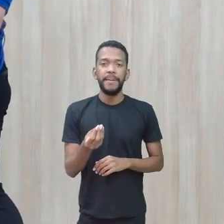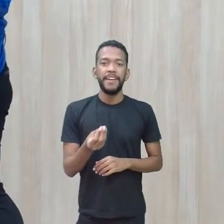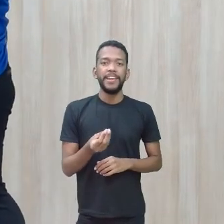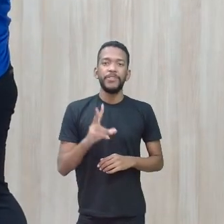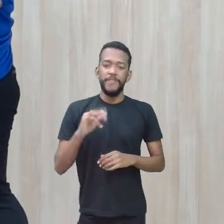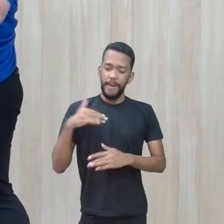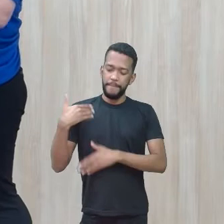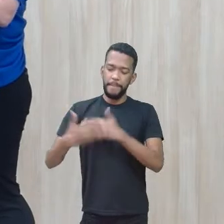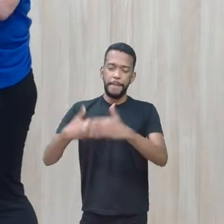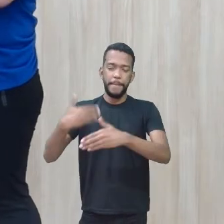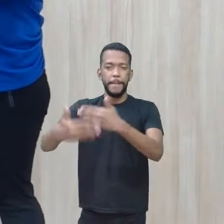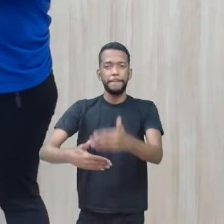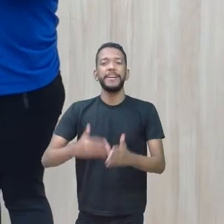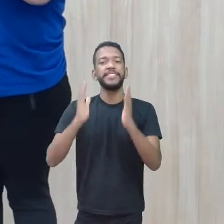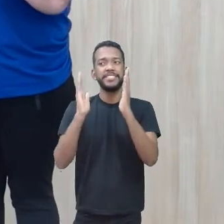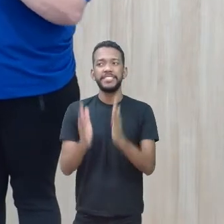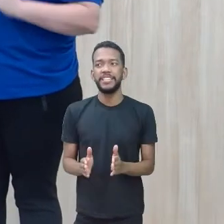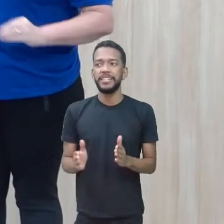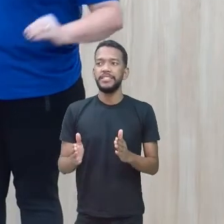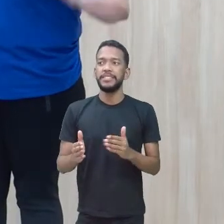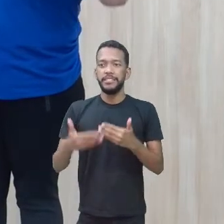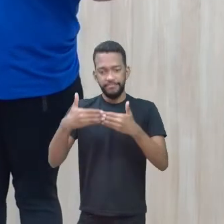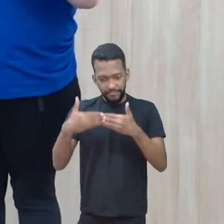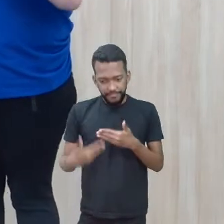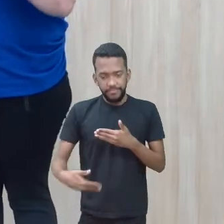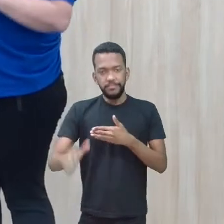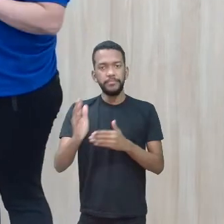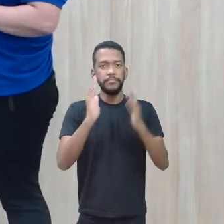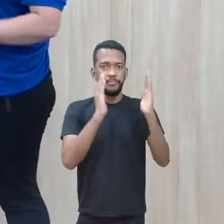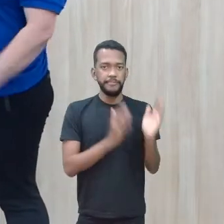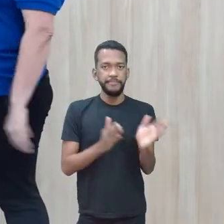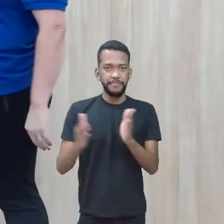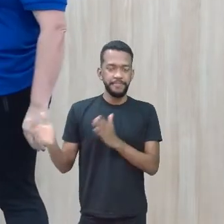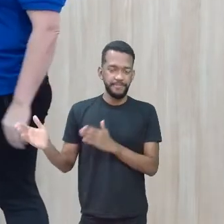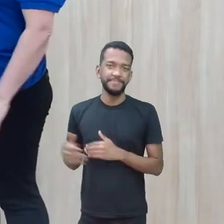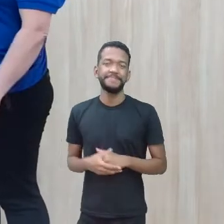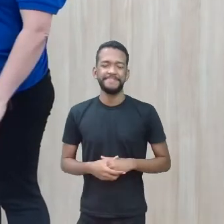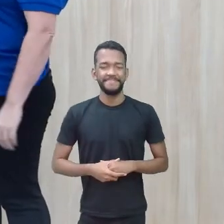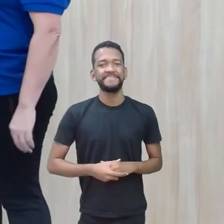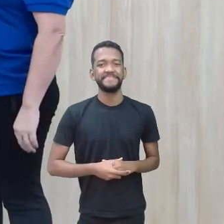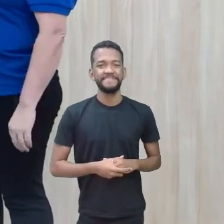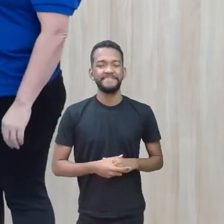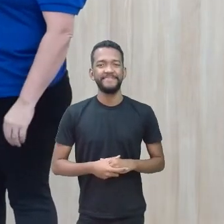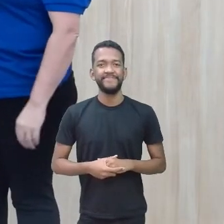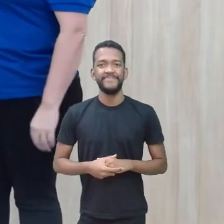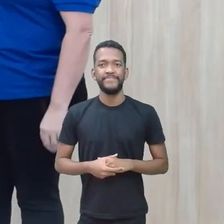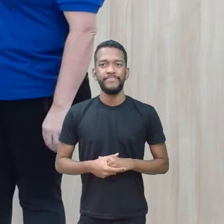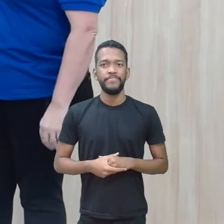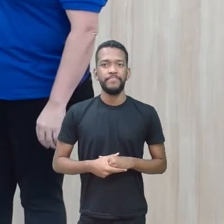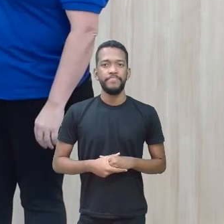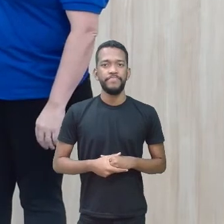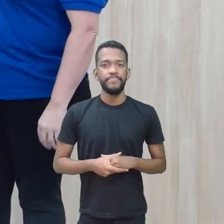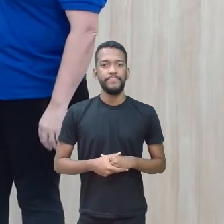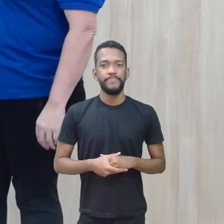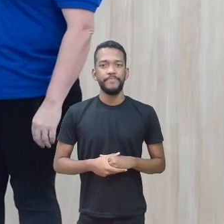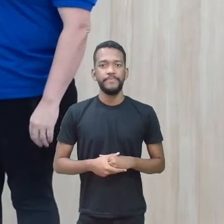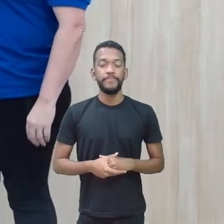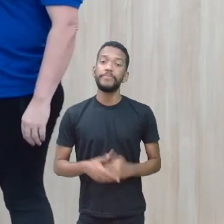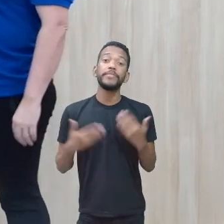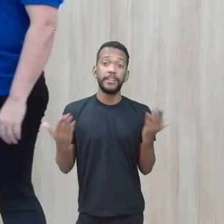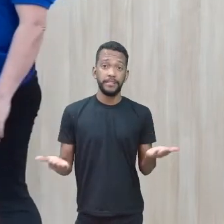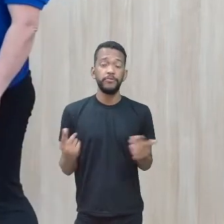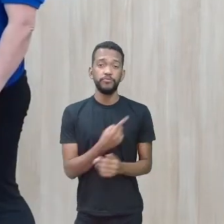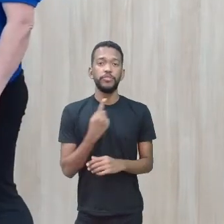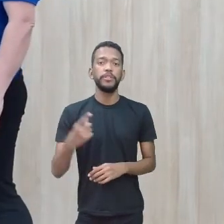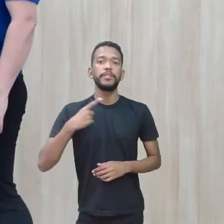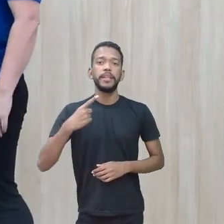construído ao longo de cada etapa desse conteúdo. Vamos lá. Então, nós temos